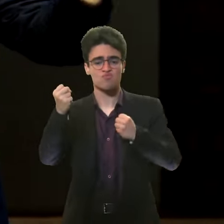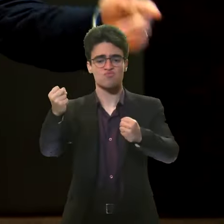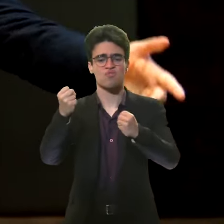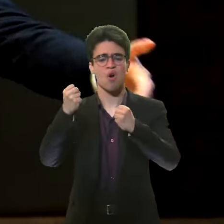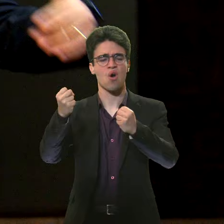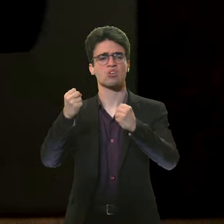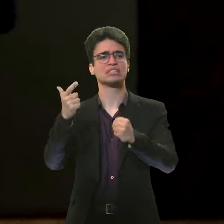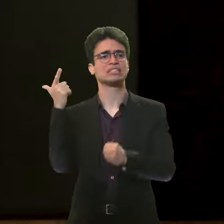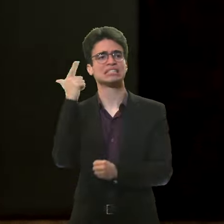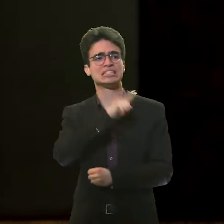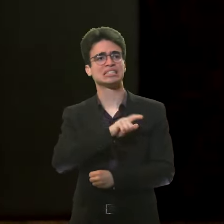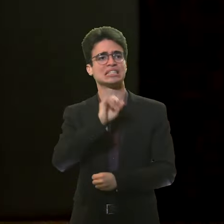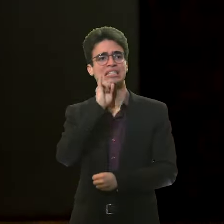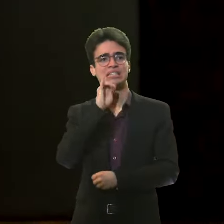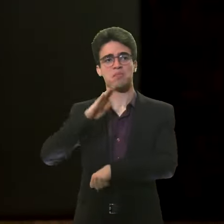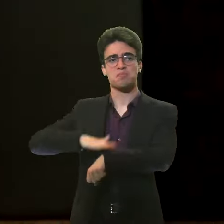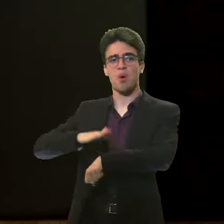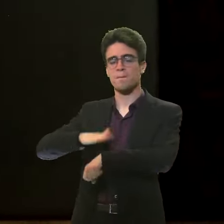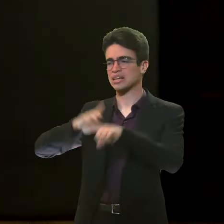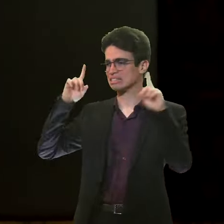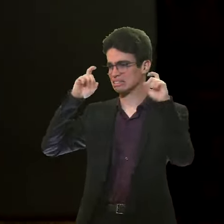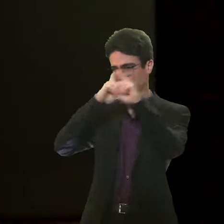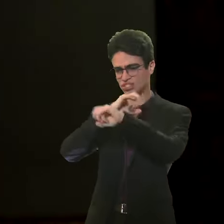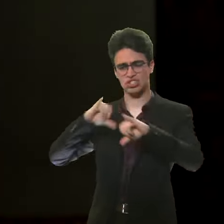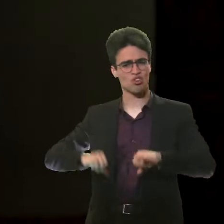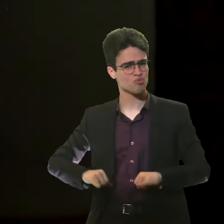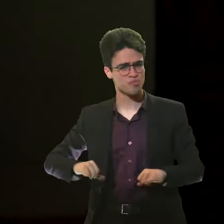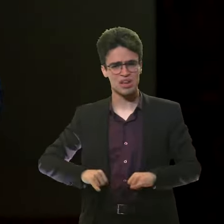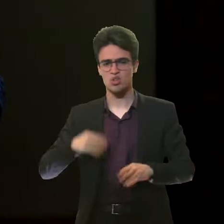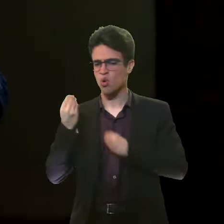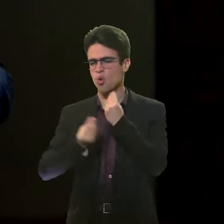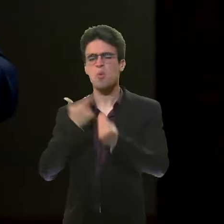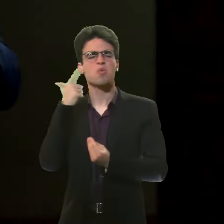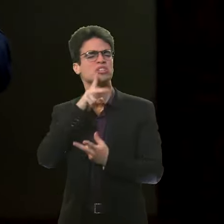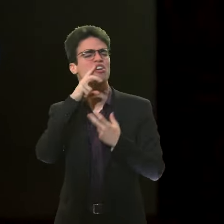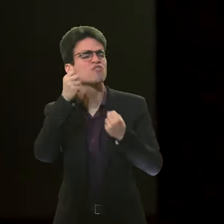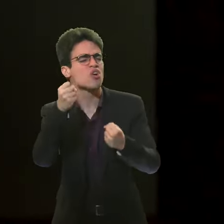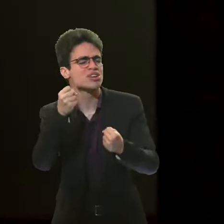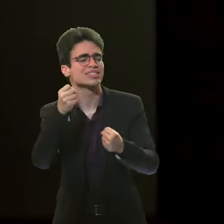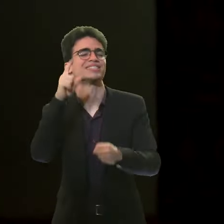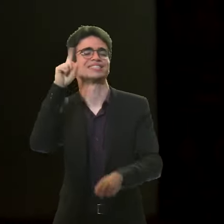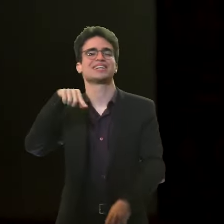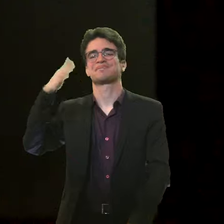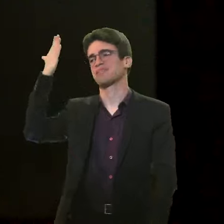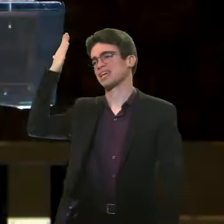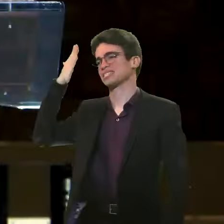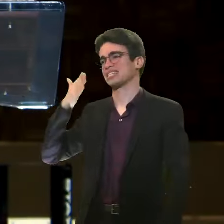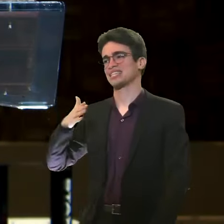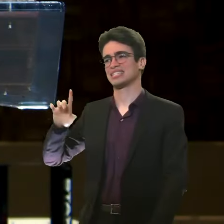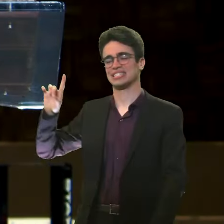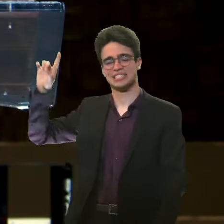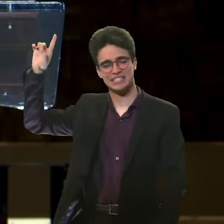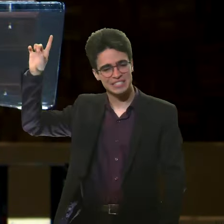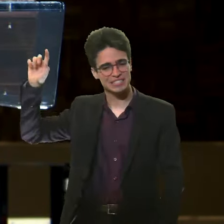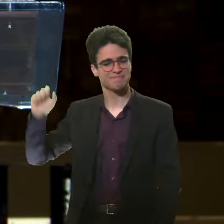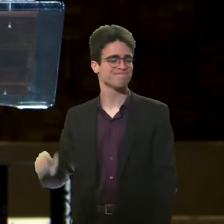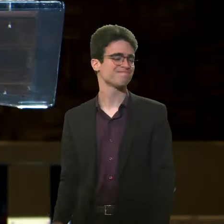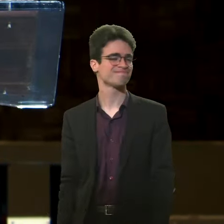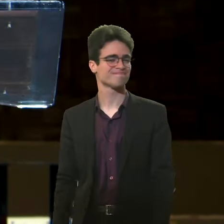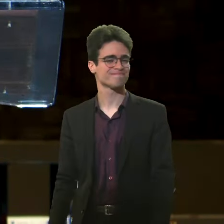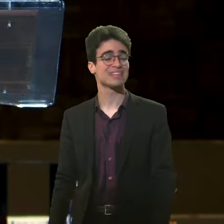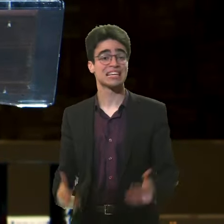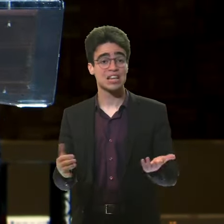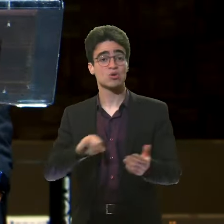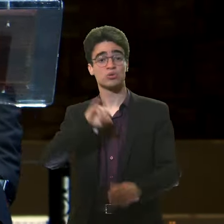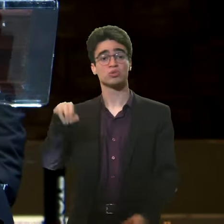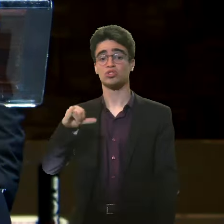sua vida de sofrimento, na fraqueza, é na presença de Deus. E essa é uma das lições que Jó nos traz, que a